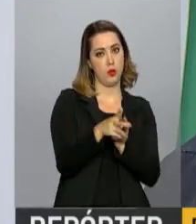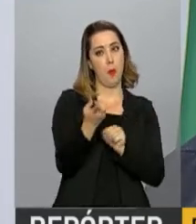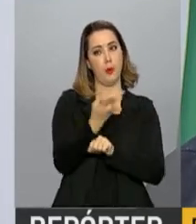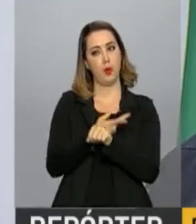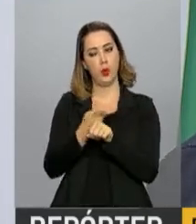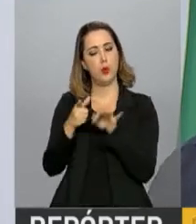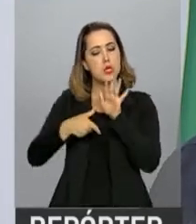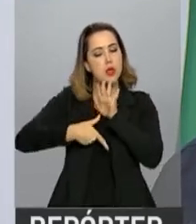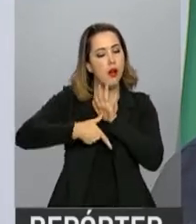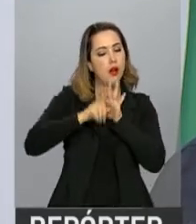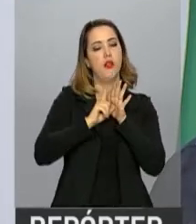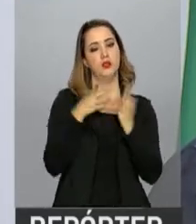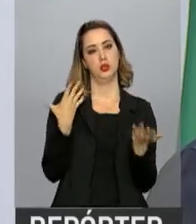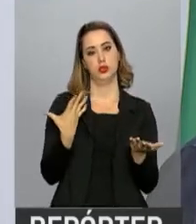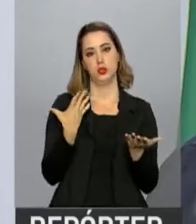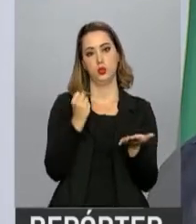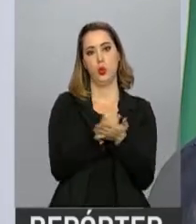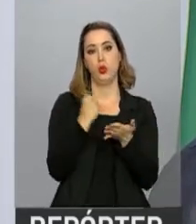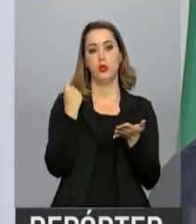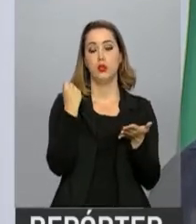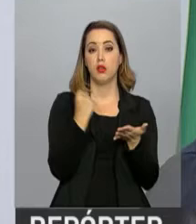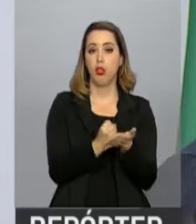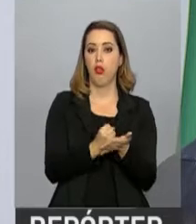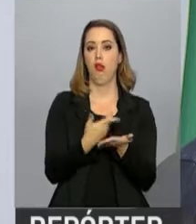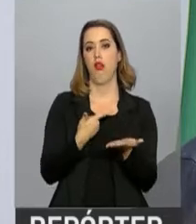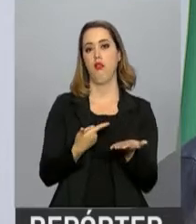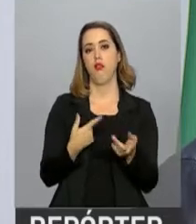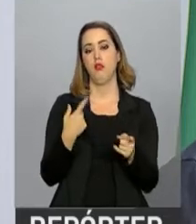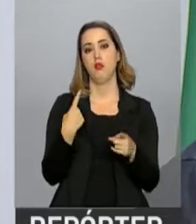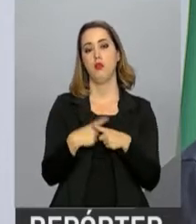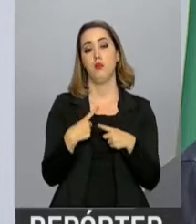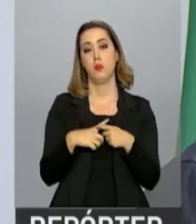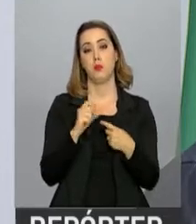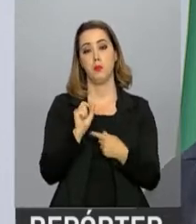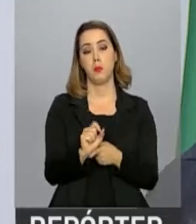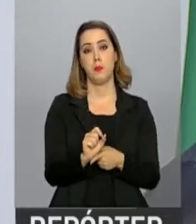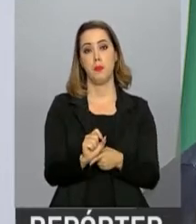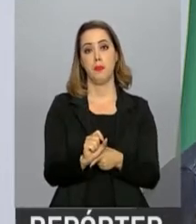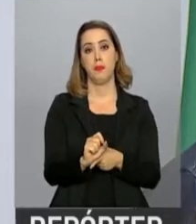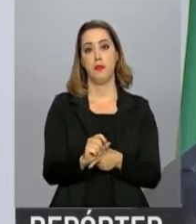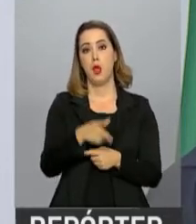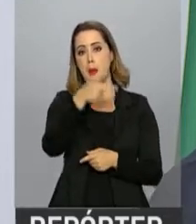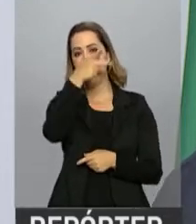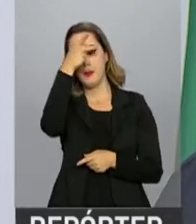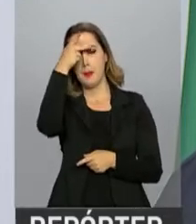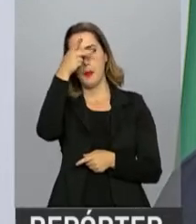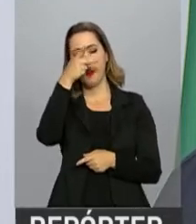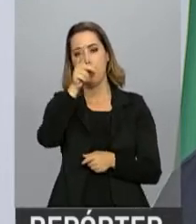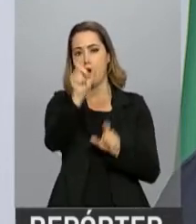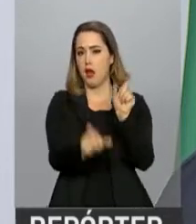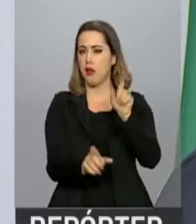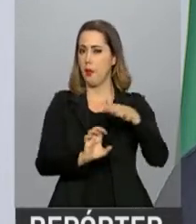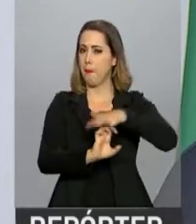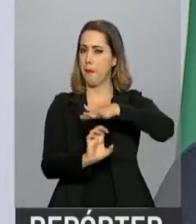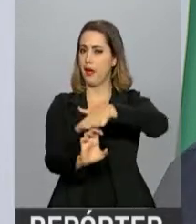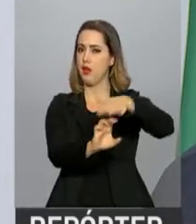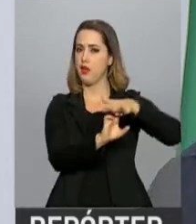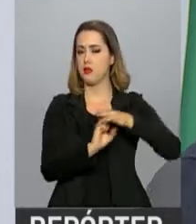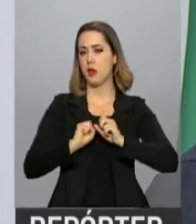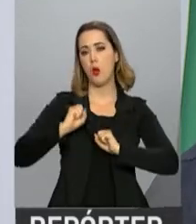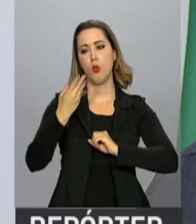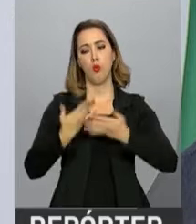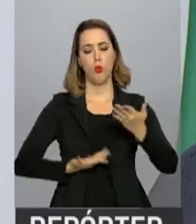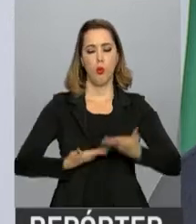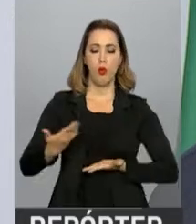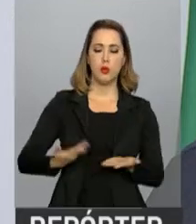de qualquer tipo de contratação, pesquise sobre o fornecedor, sobre o determinado serviço ou produto que